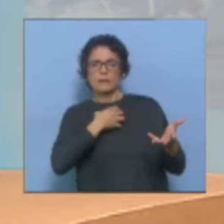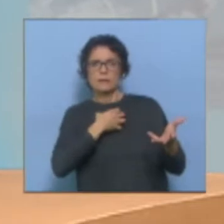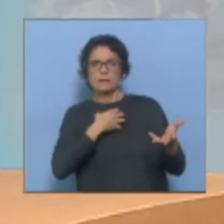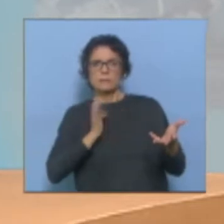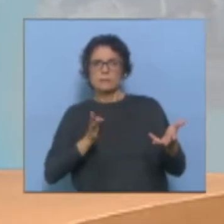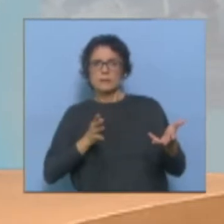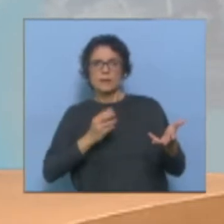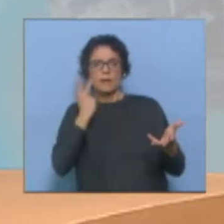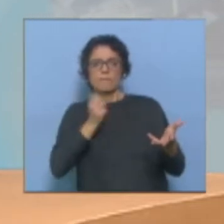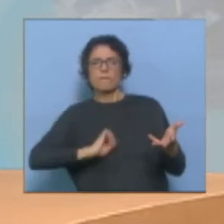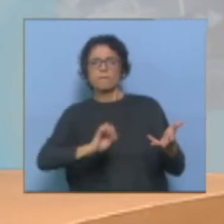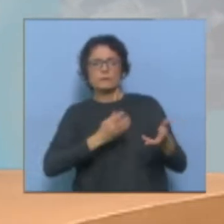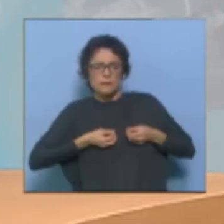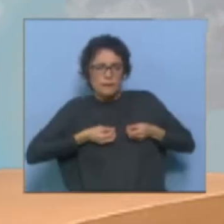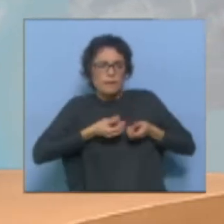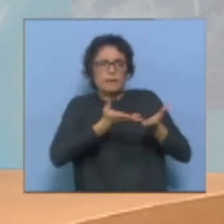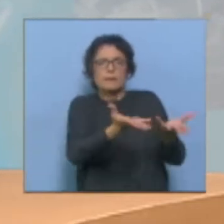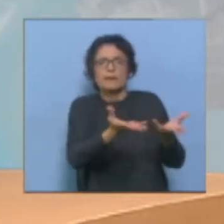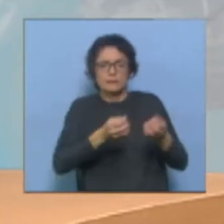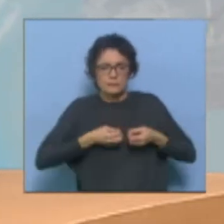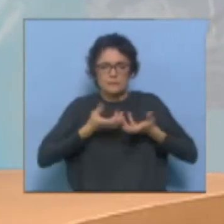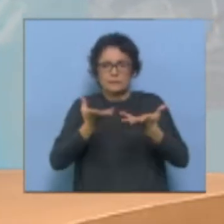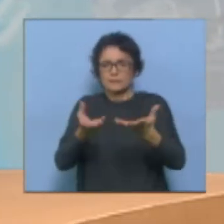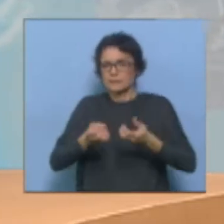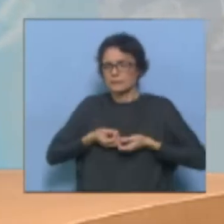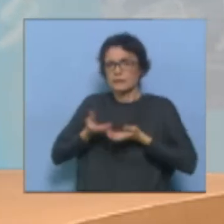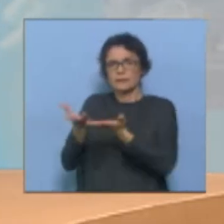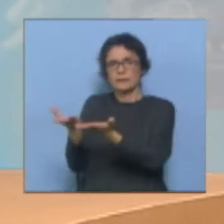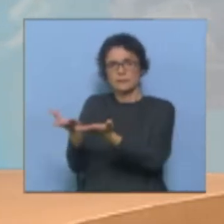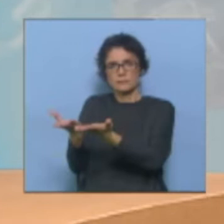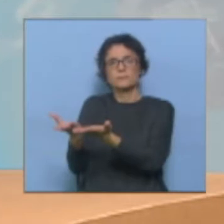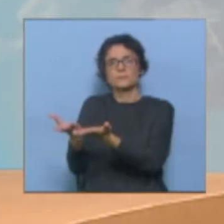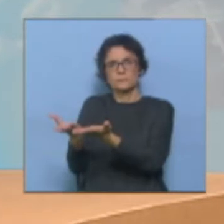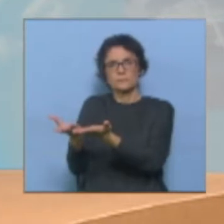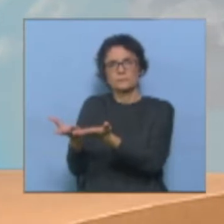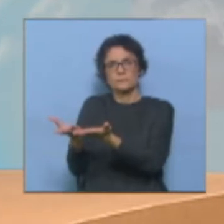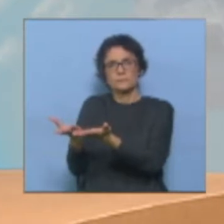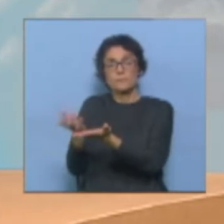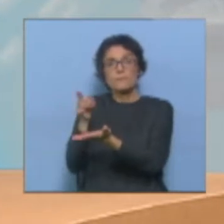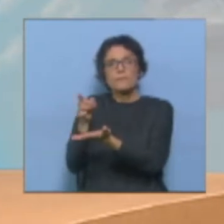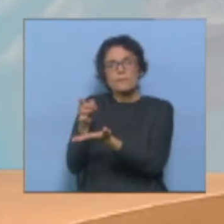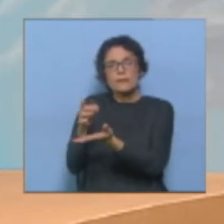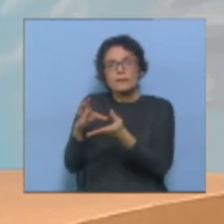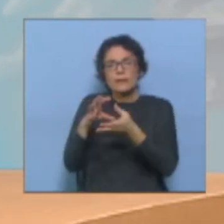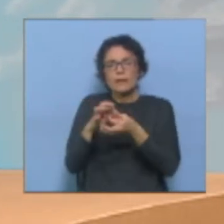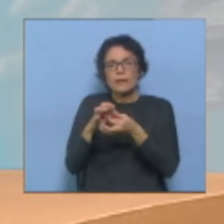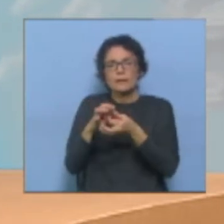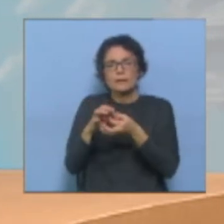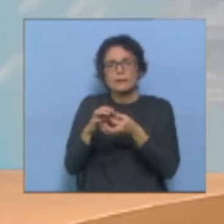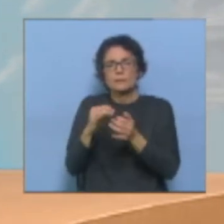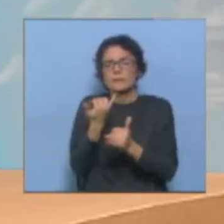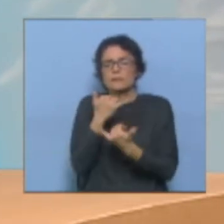ao cabo, uma consagração à vida consagrada tem a ver também com a nossa felicidade autêntica, não